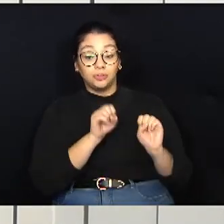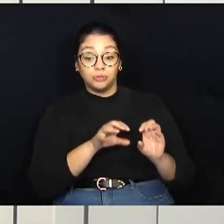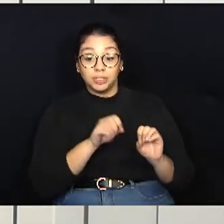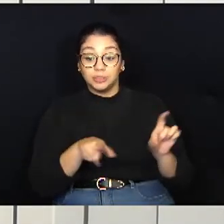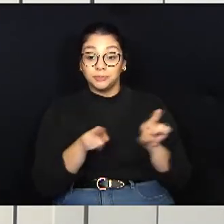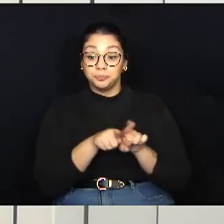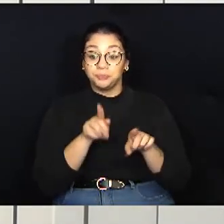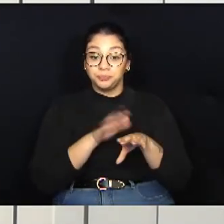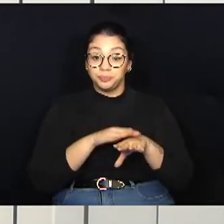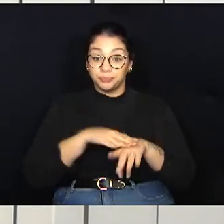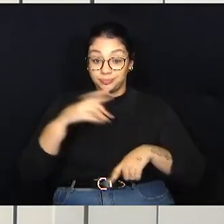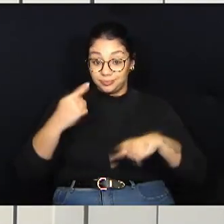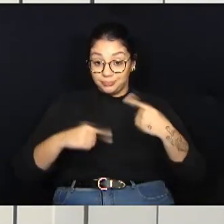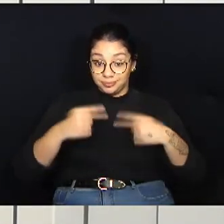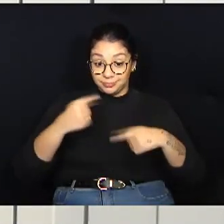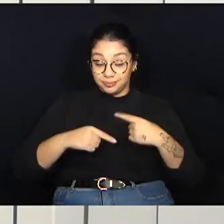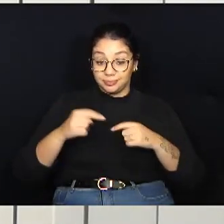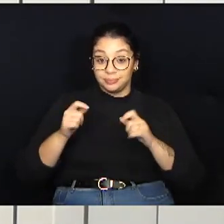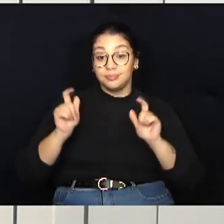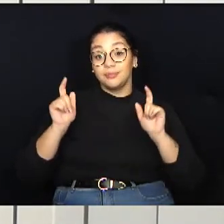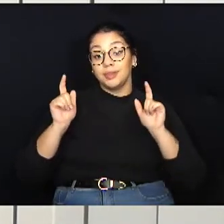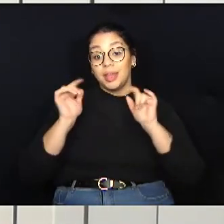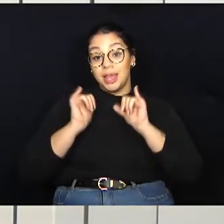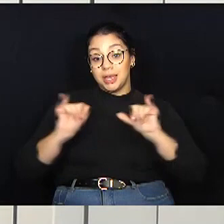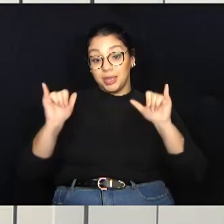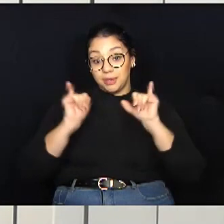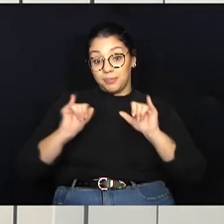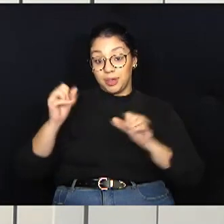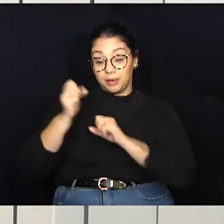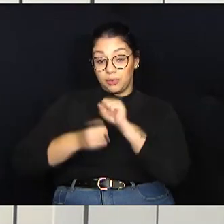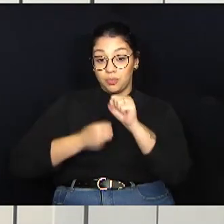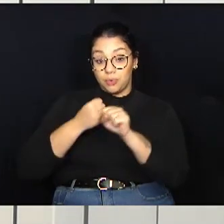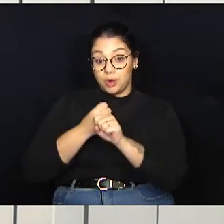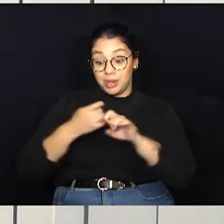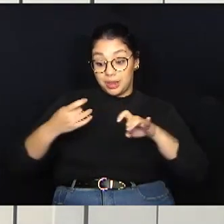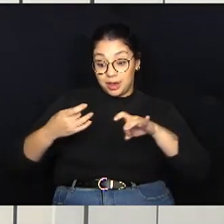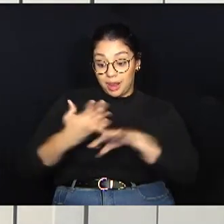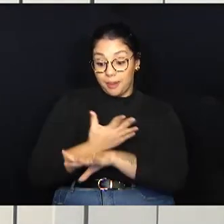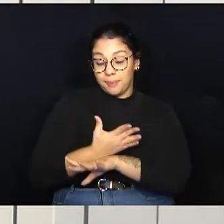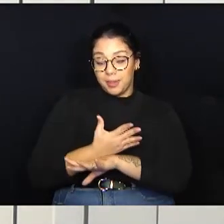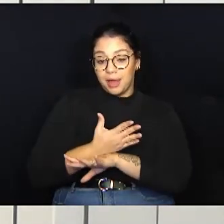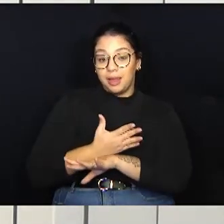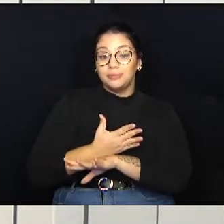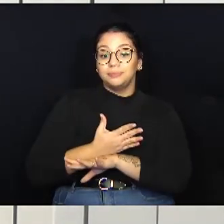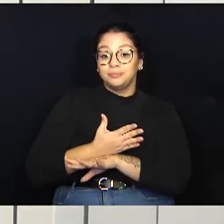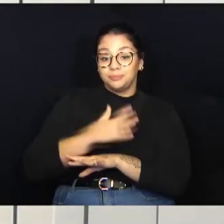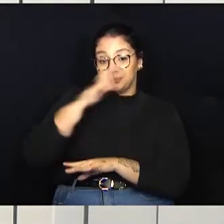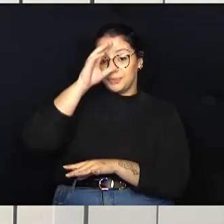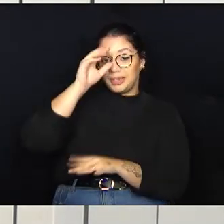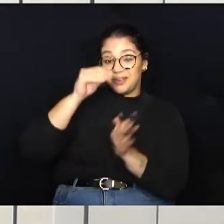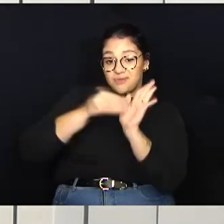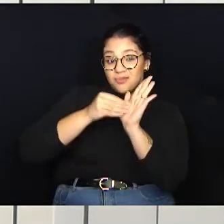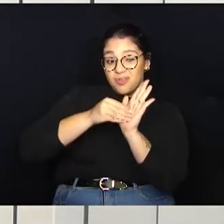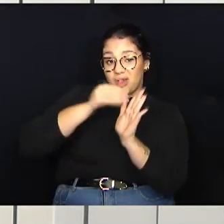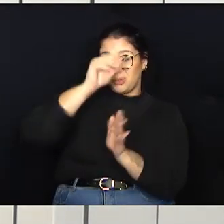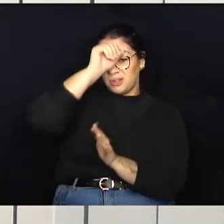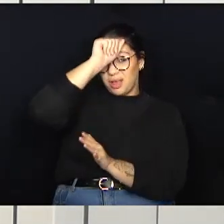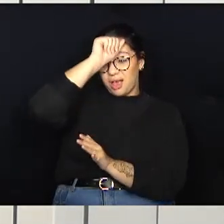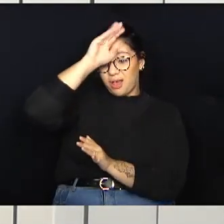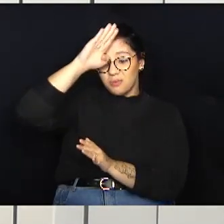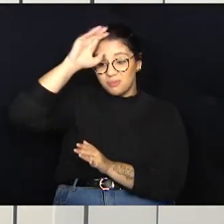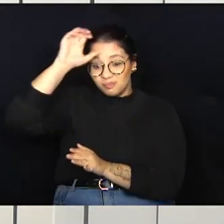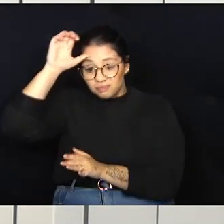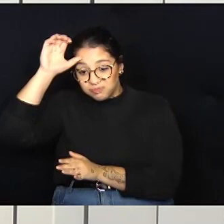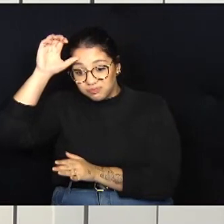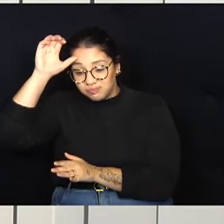debate sobre a campanha anual pela erradicação do analfabetismo e valorização da cidadania. A gente lembra